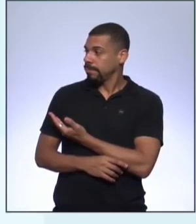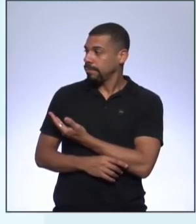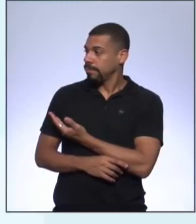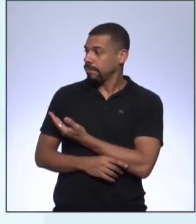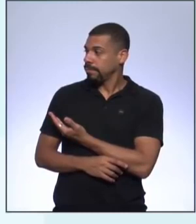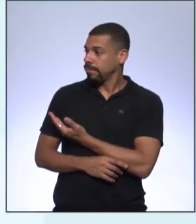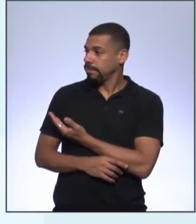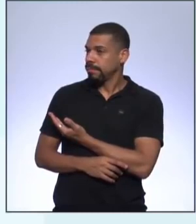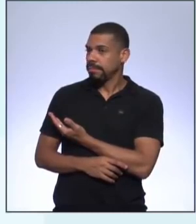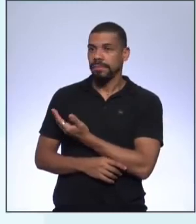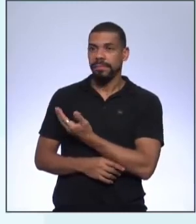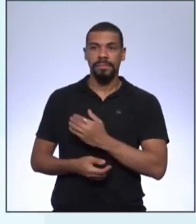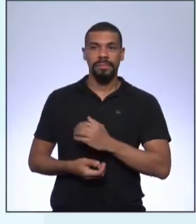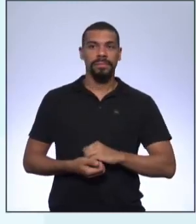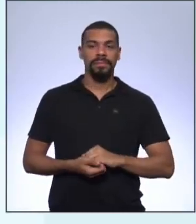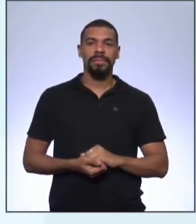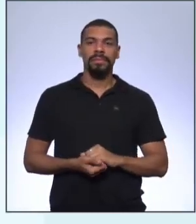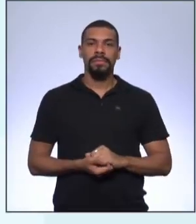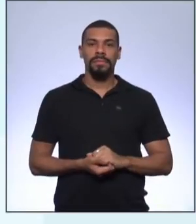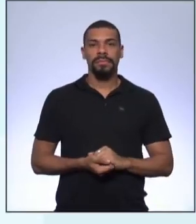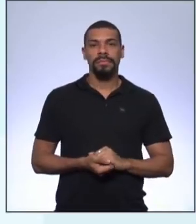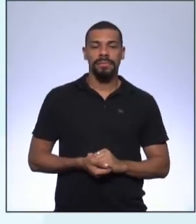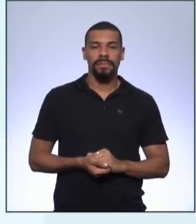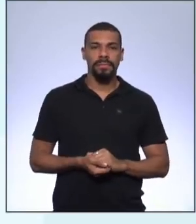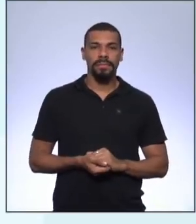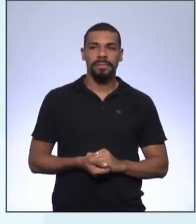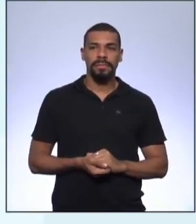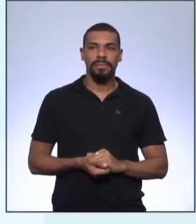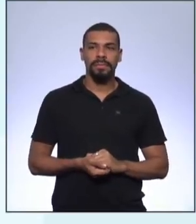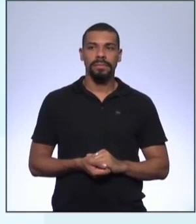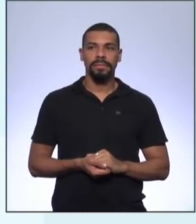Slide. E aí você tem o Strong Fast.